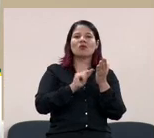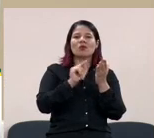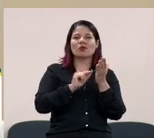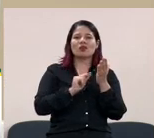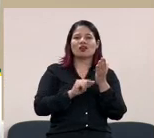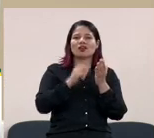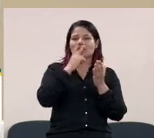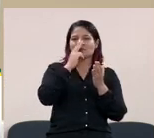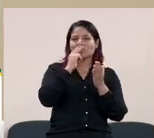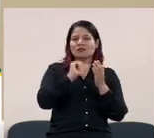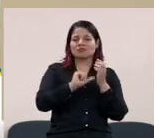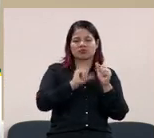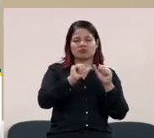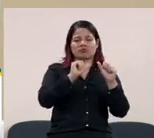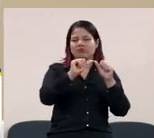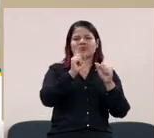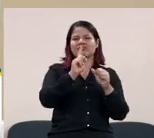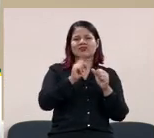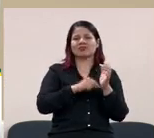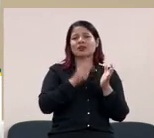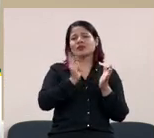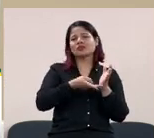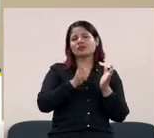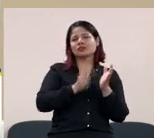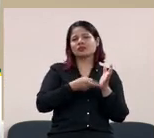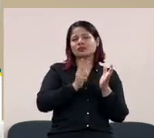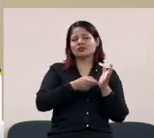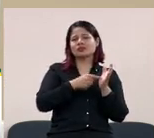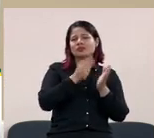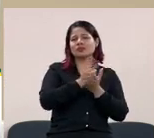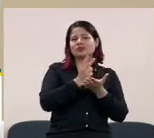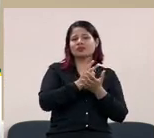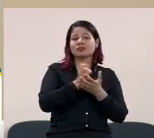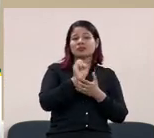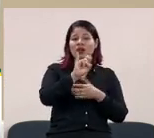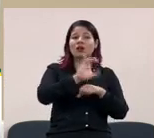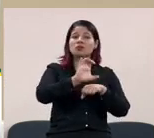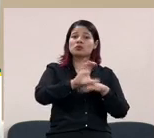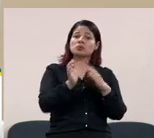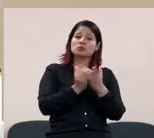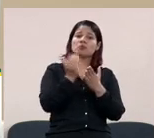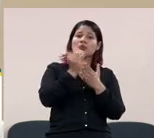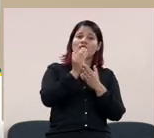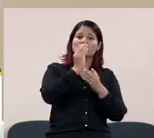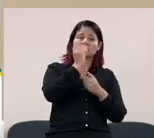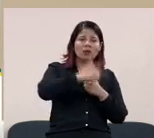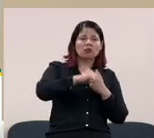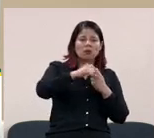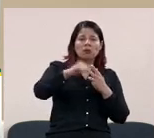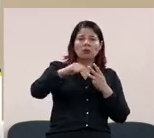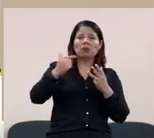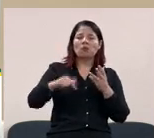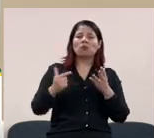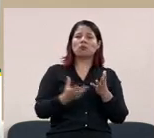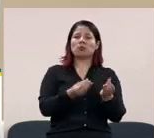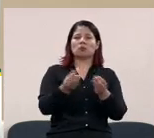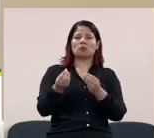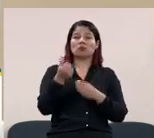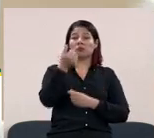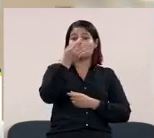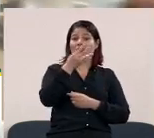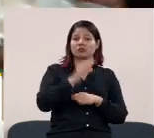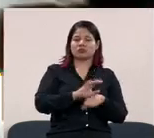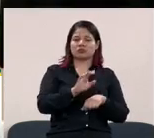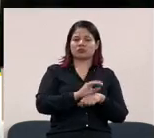praticamente inalterado, mesmo com a ampliação de cursos. E o que é suficiente para a gente perceber que, se a gente